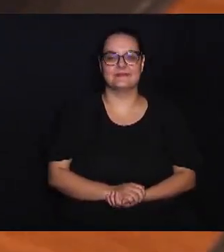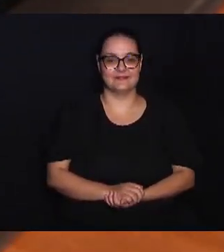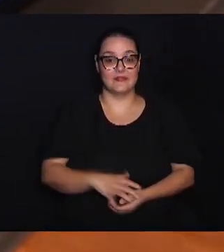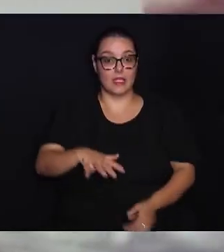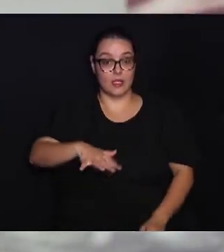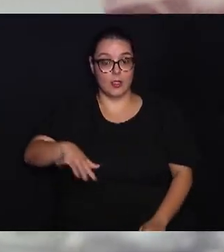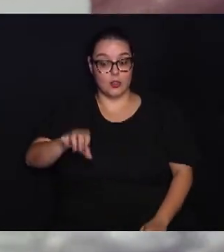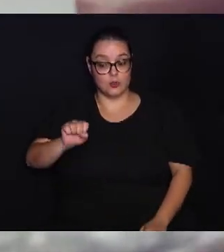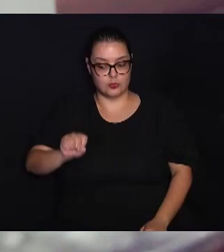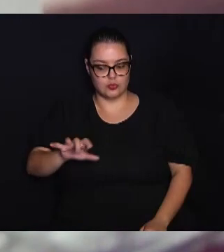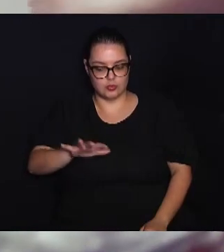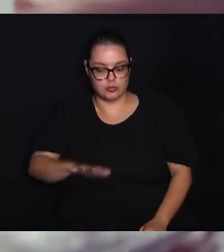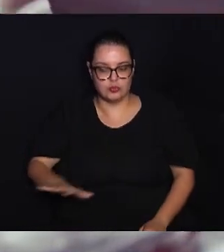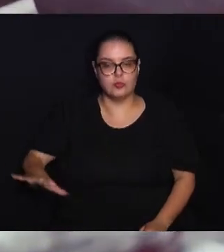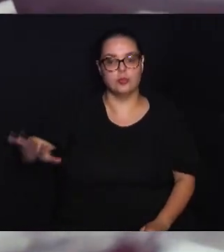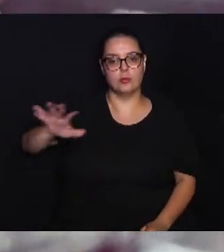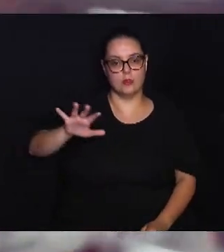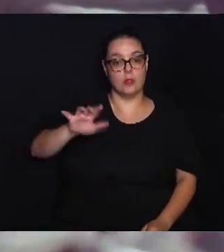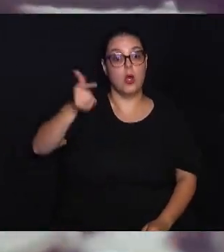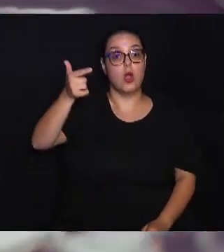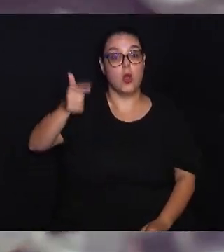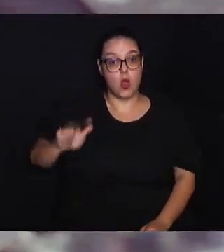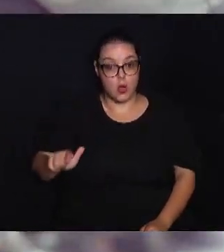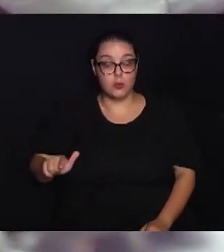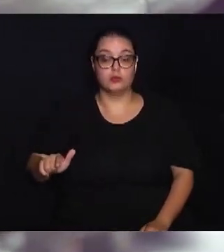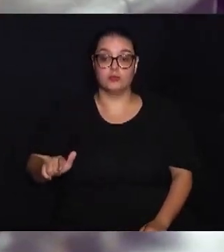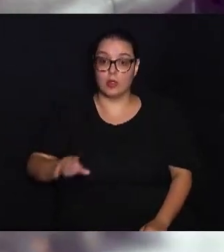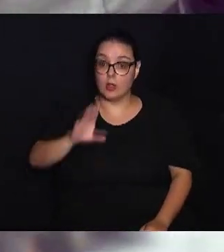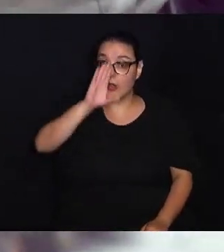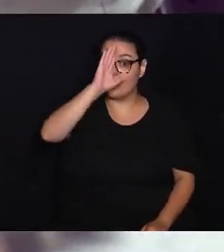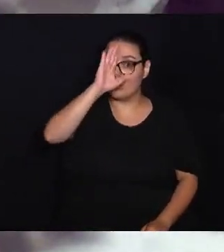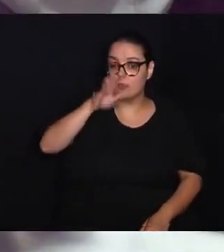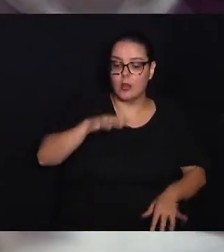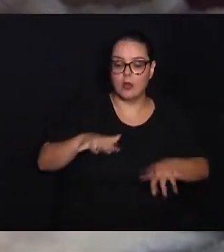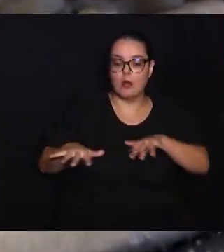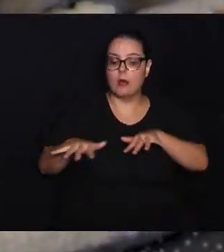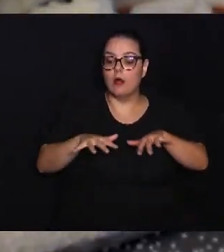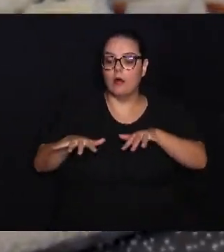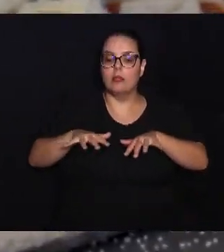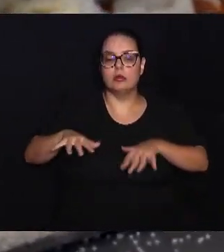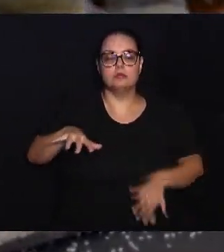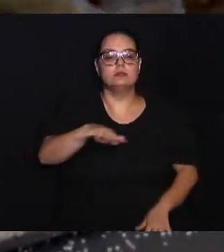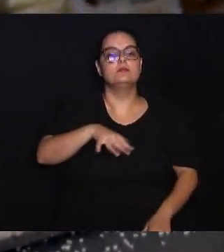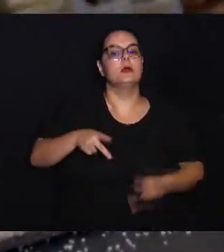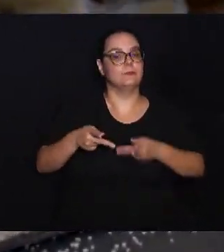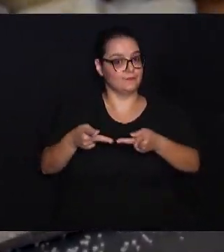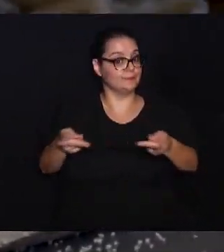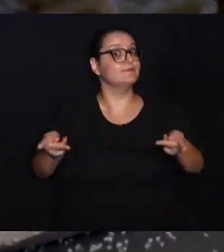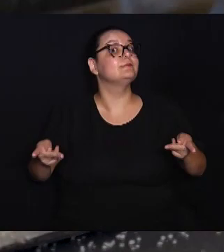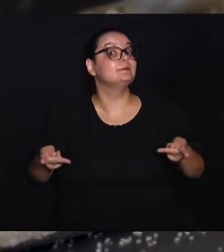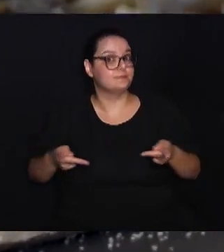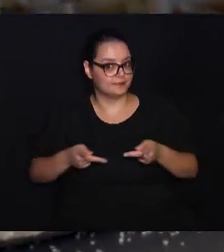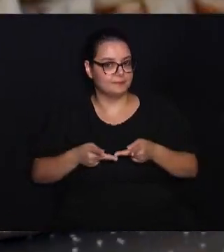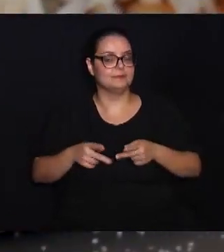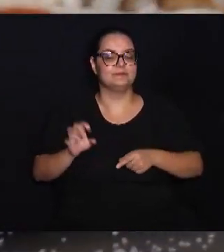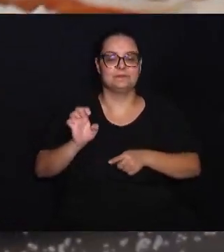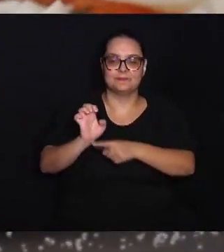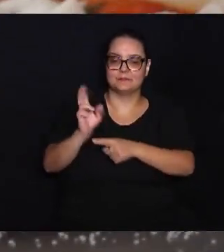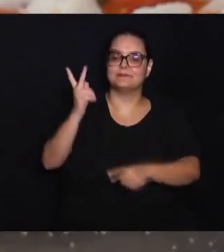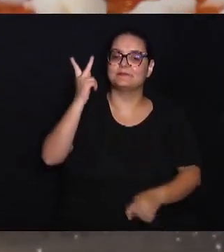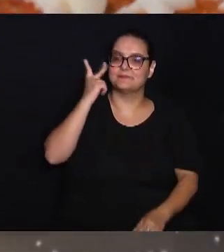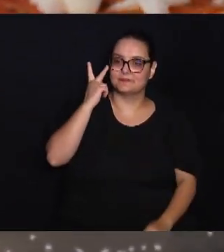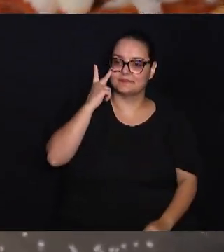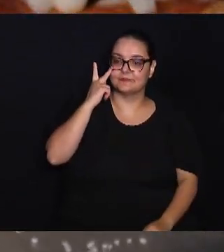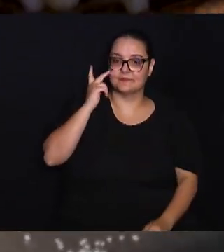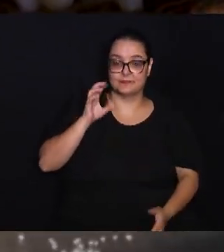por. a região sudeste permanece como uma das principais que movimentam o setor de pizzarias com